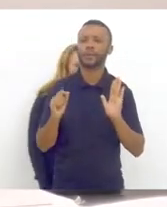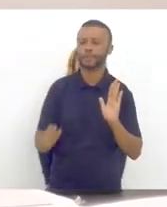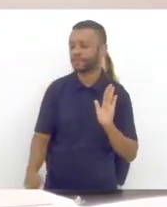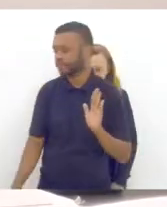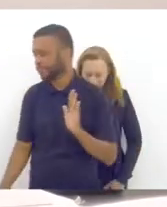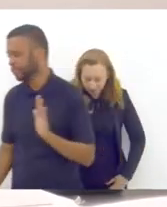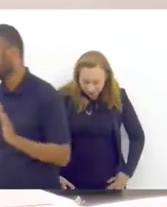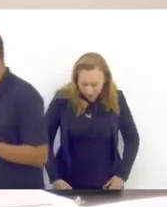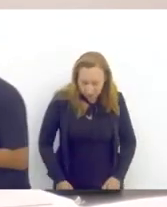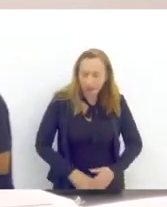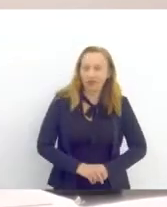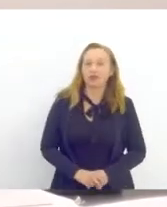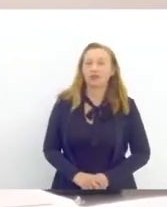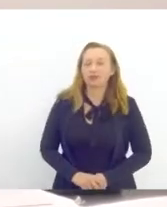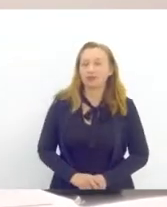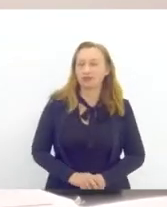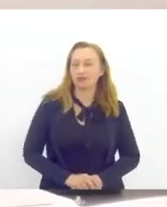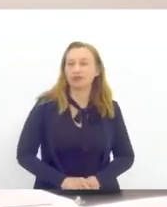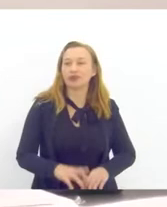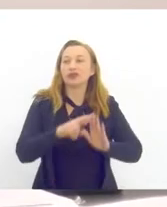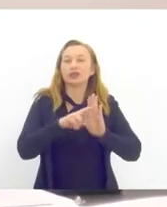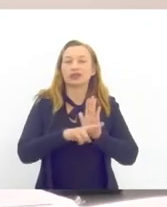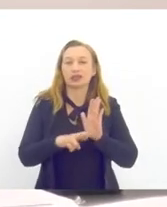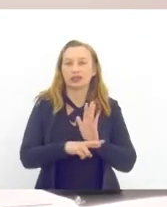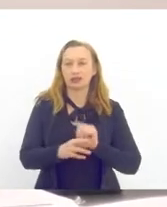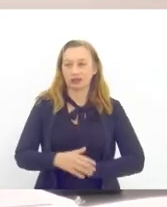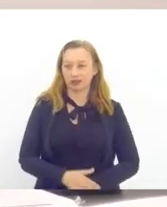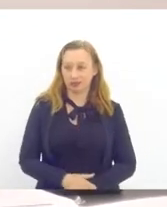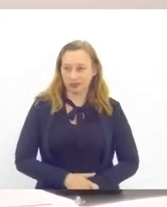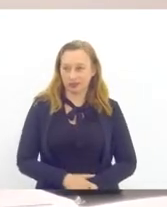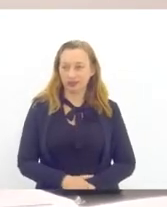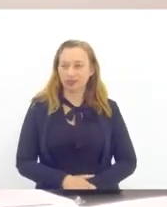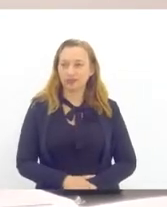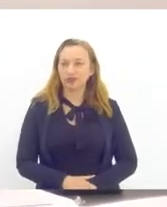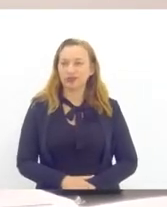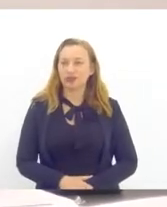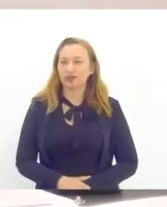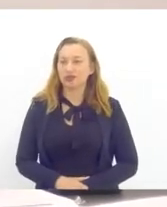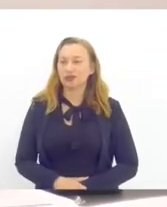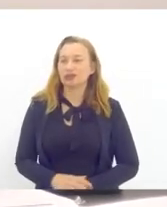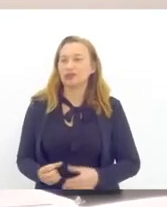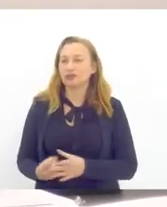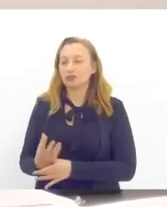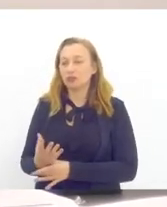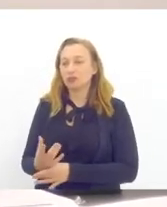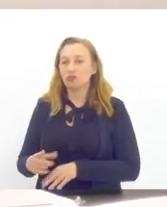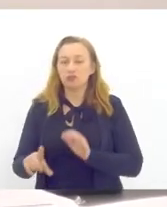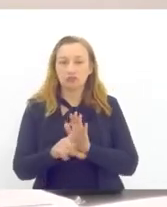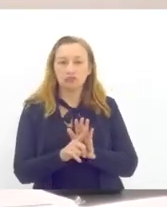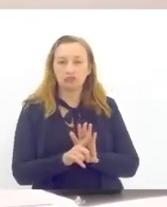Porque esses critérios serão novos, não estão em nenhuma lei anterior, por isso não havia.